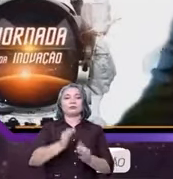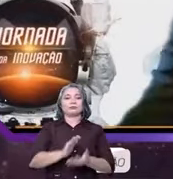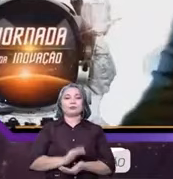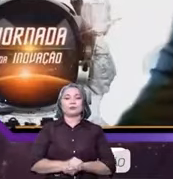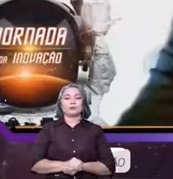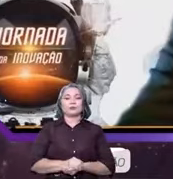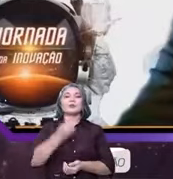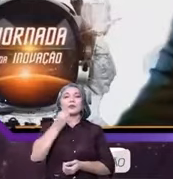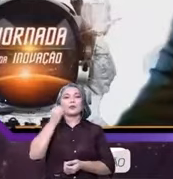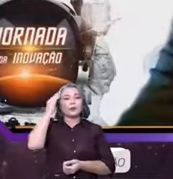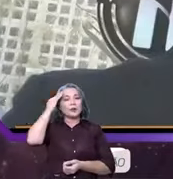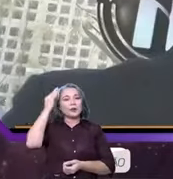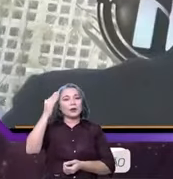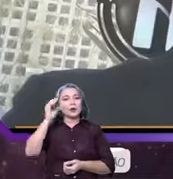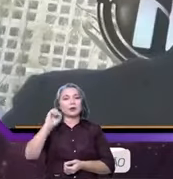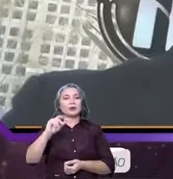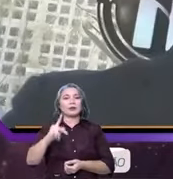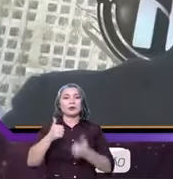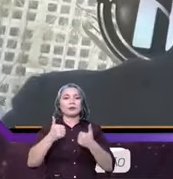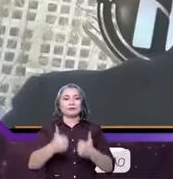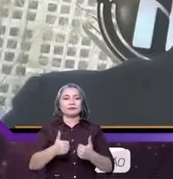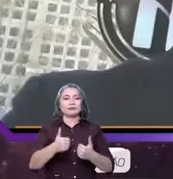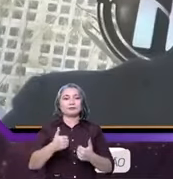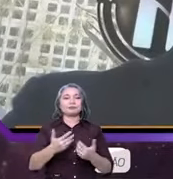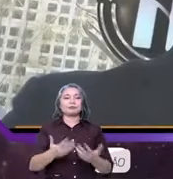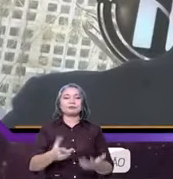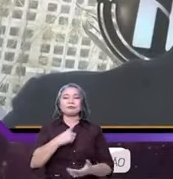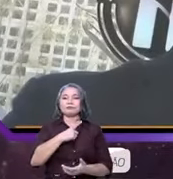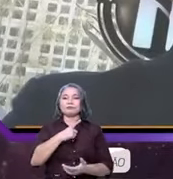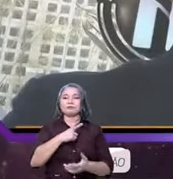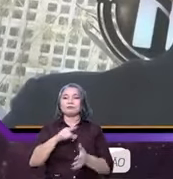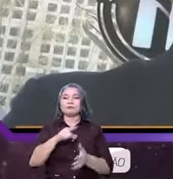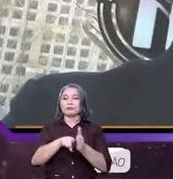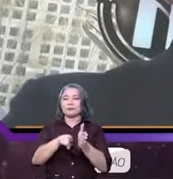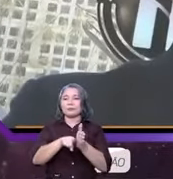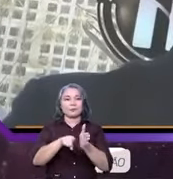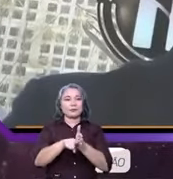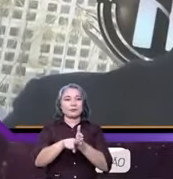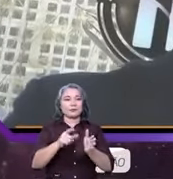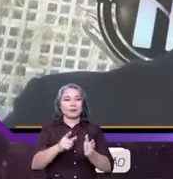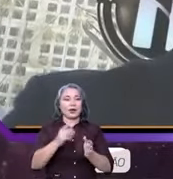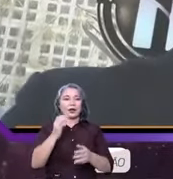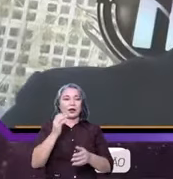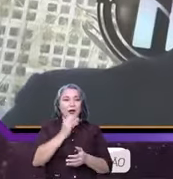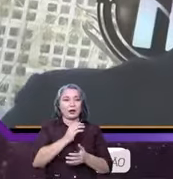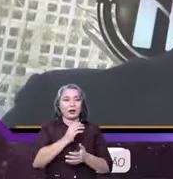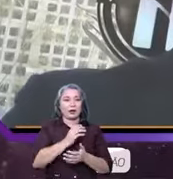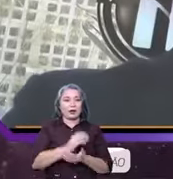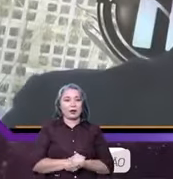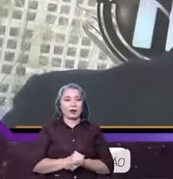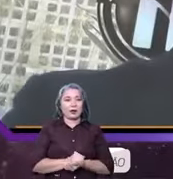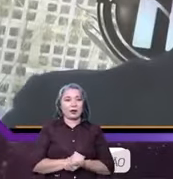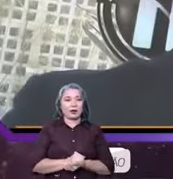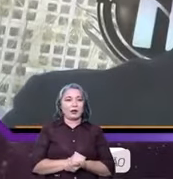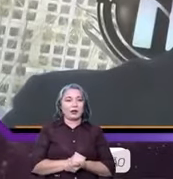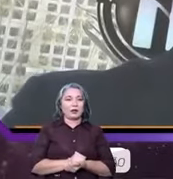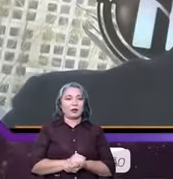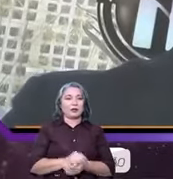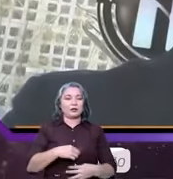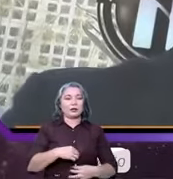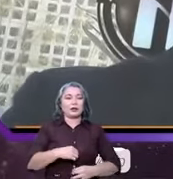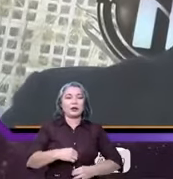doutor João Tiago. Doutor Cândido, nós temos algumas perguntas, algumas intervenções. A